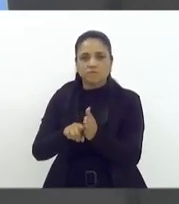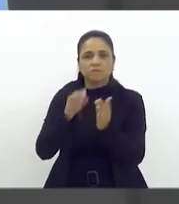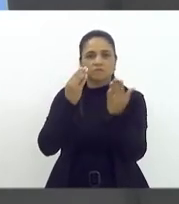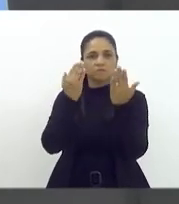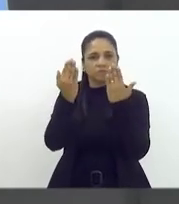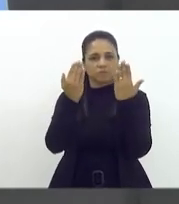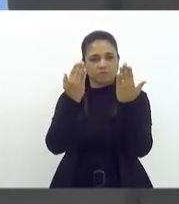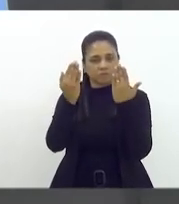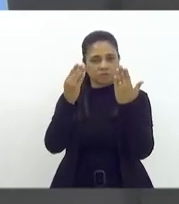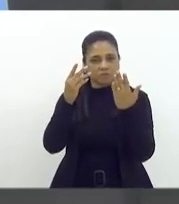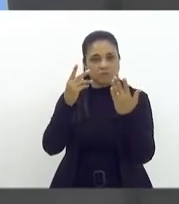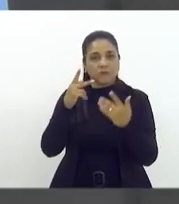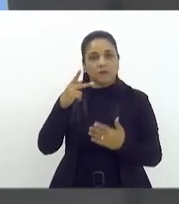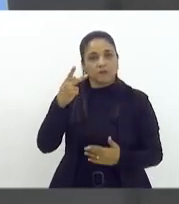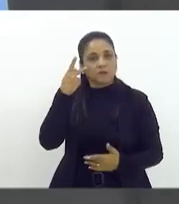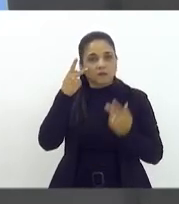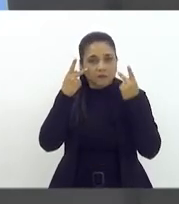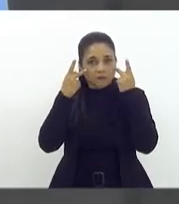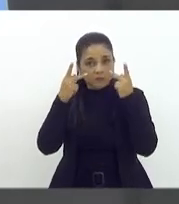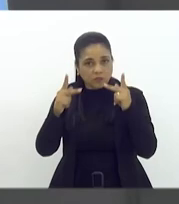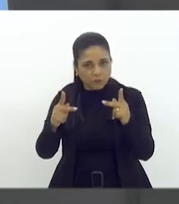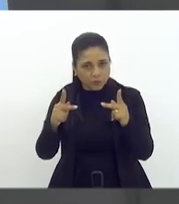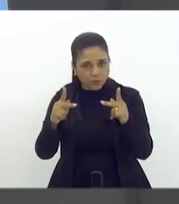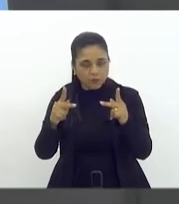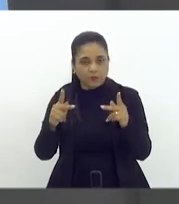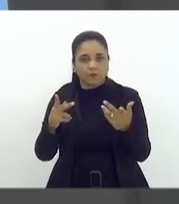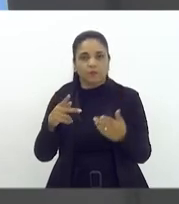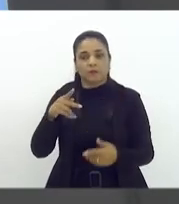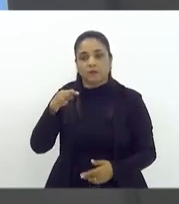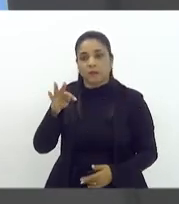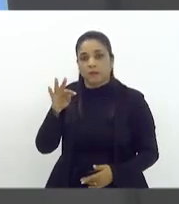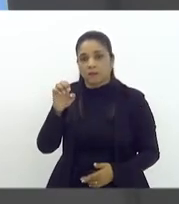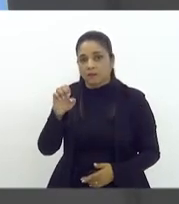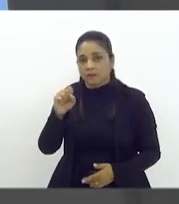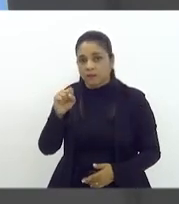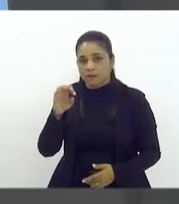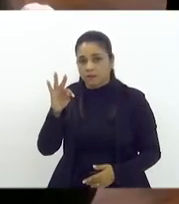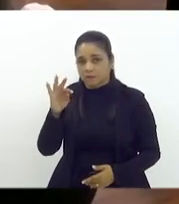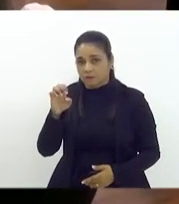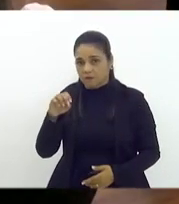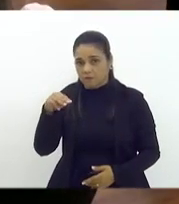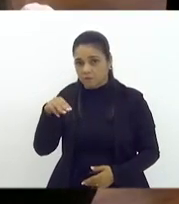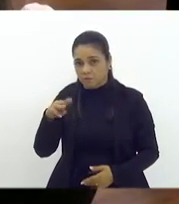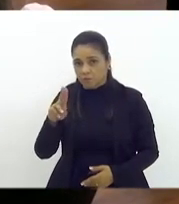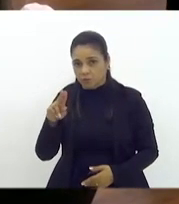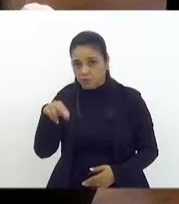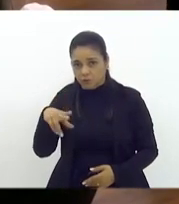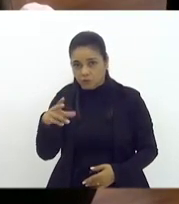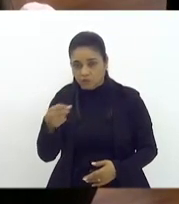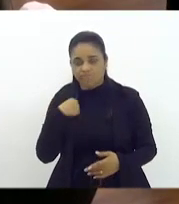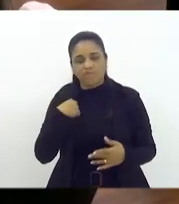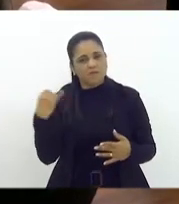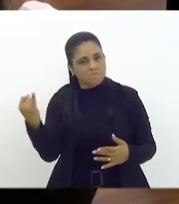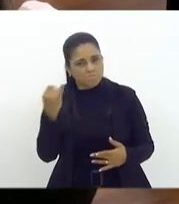Testemunho Então essa é a resolução Sem dúvida nenhuma é um avanço substancial